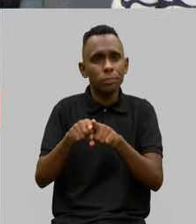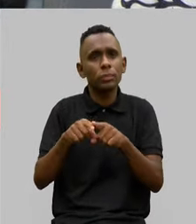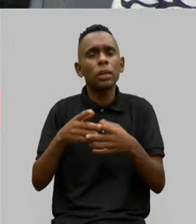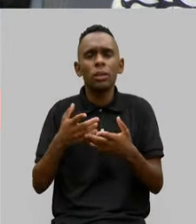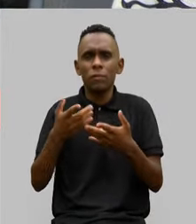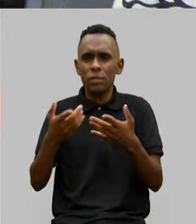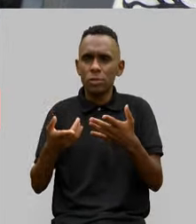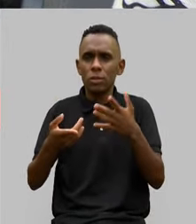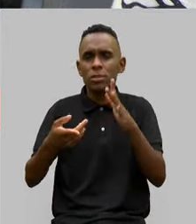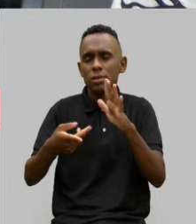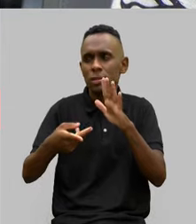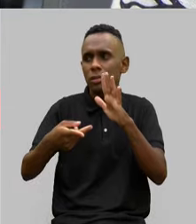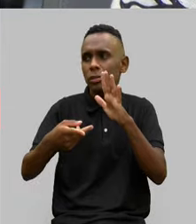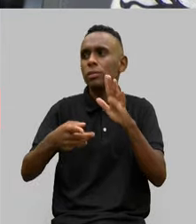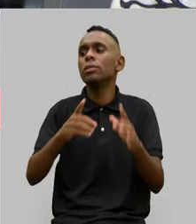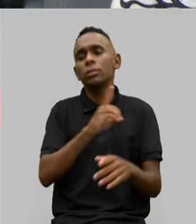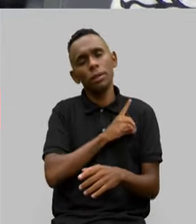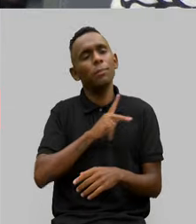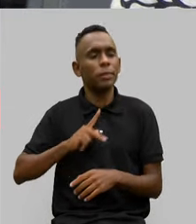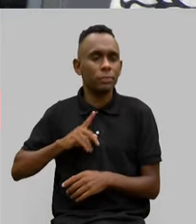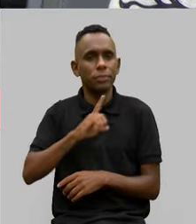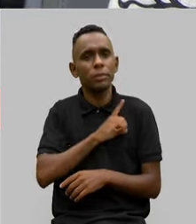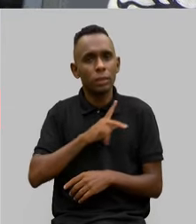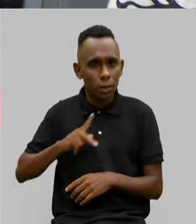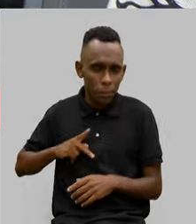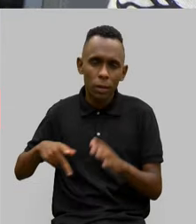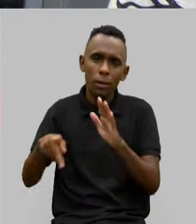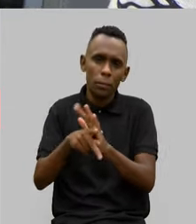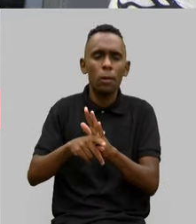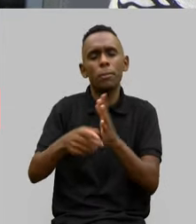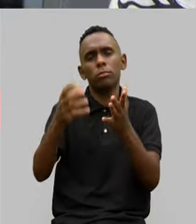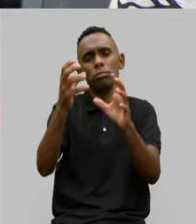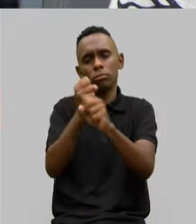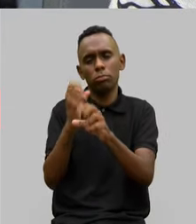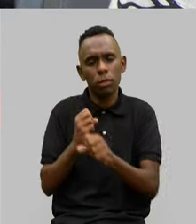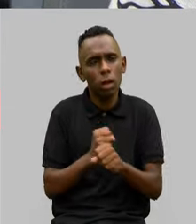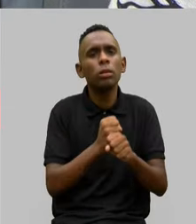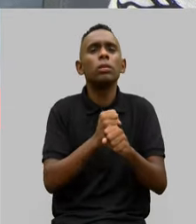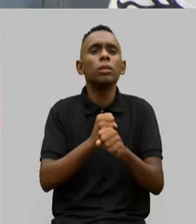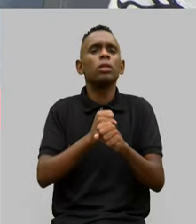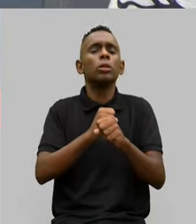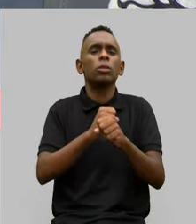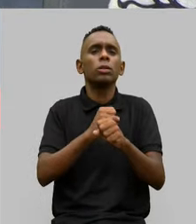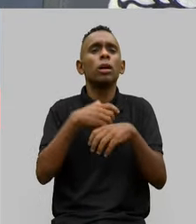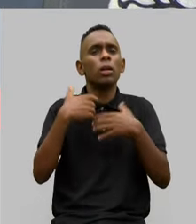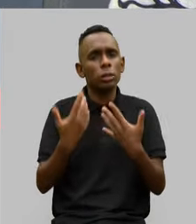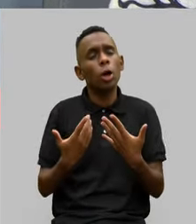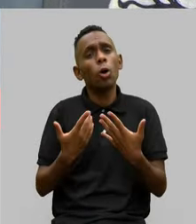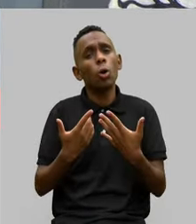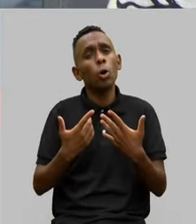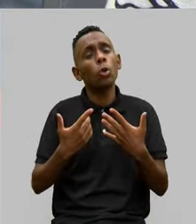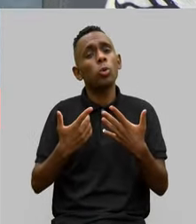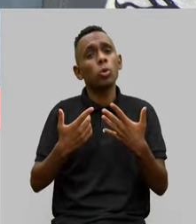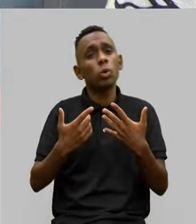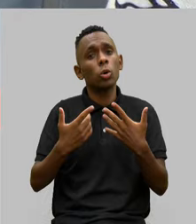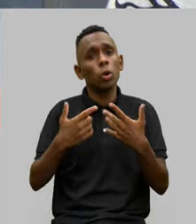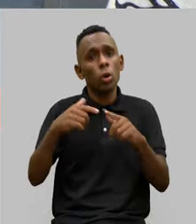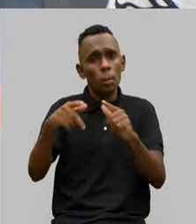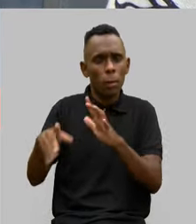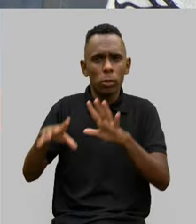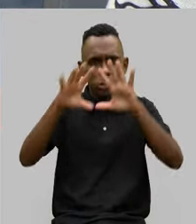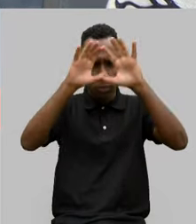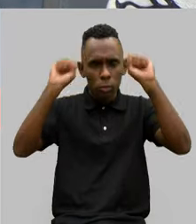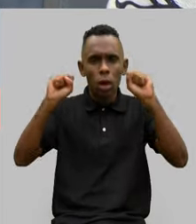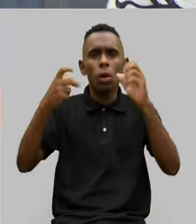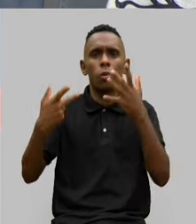Defensoria Pública da União o Ministério Público Federal Ministério Público de contas Ministério Público do Trabalho o Tribunal de Justiça de Minas Gerais o Tribunal Regional do